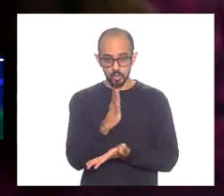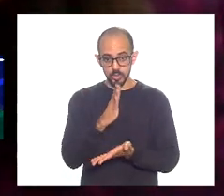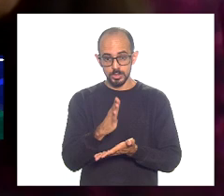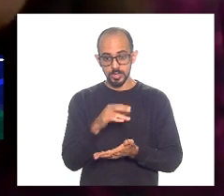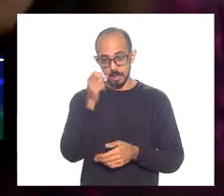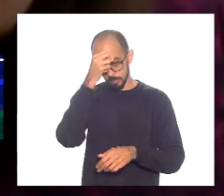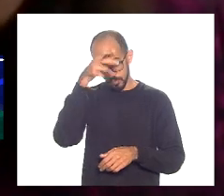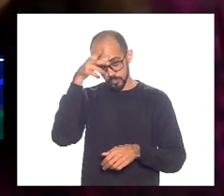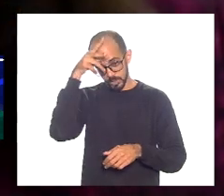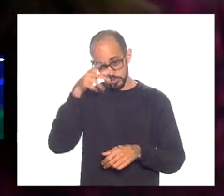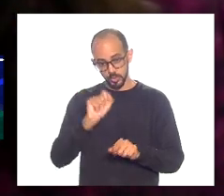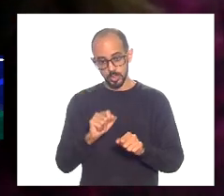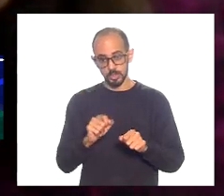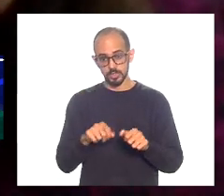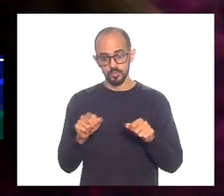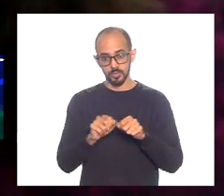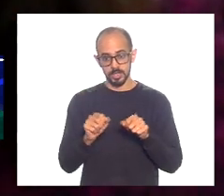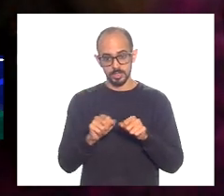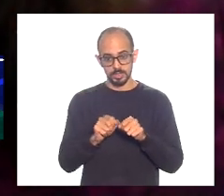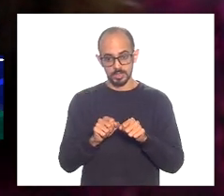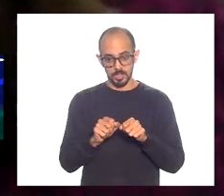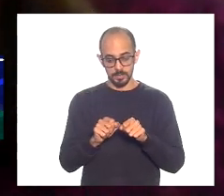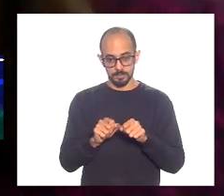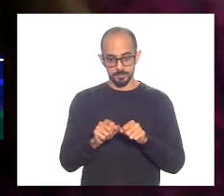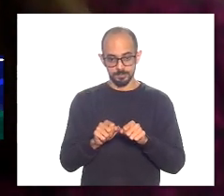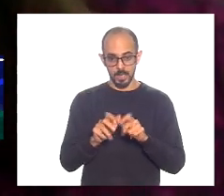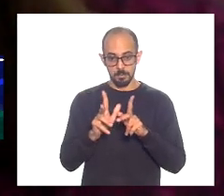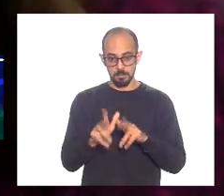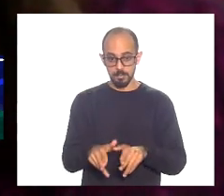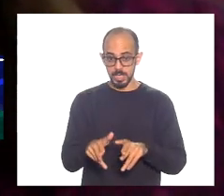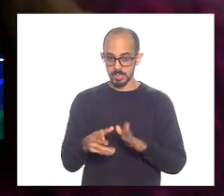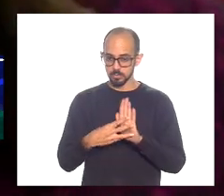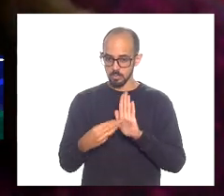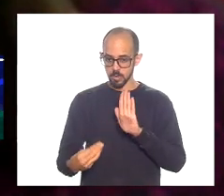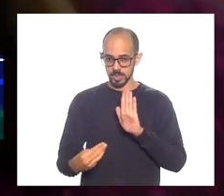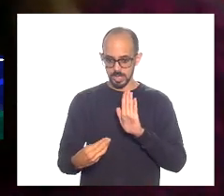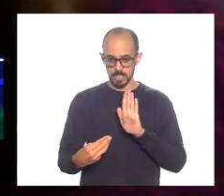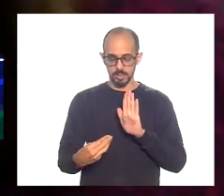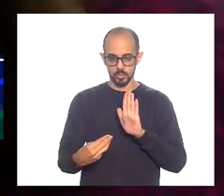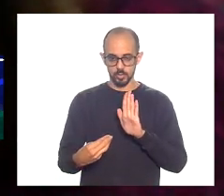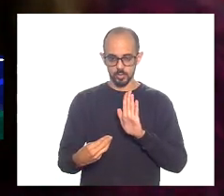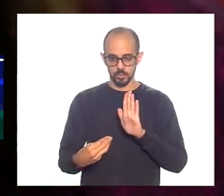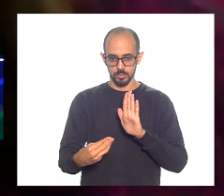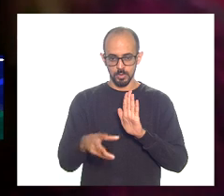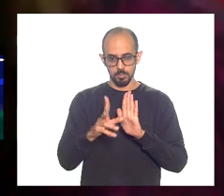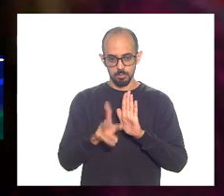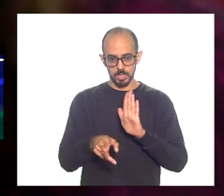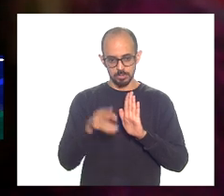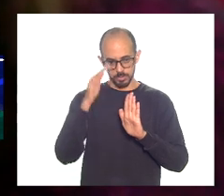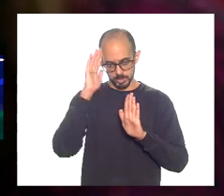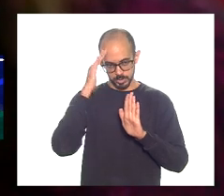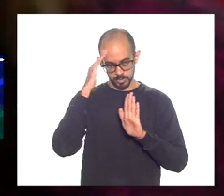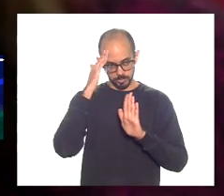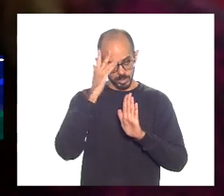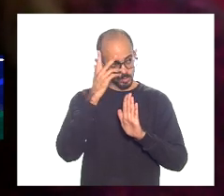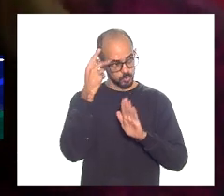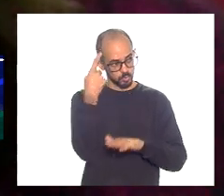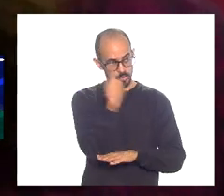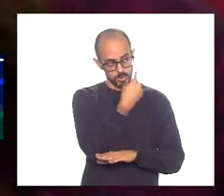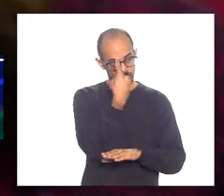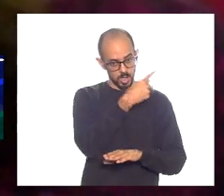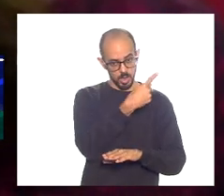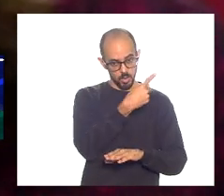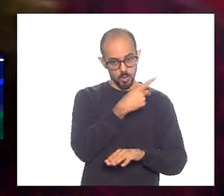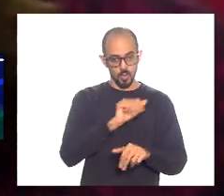de estabelecer a mesma mecânica, né? O mesmo entendimento que Vossa Excelência falou,